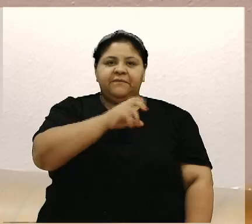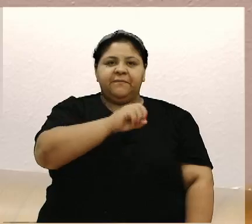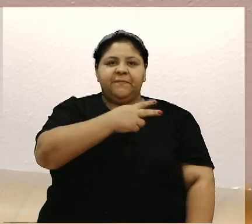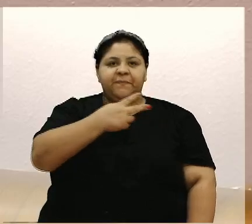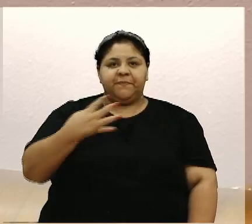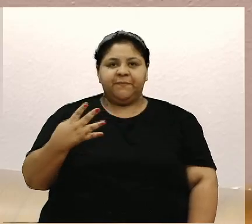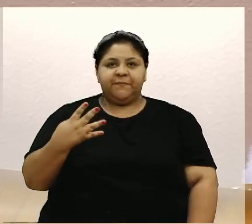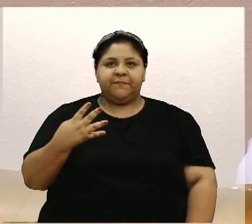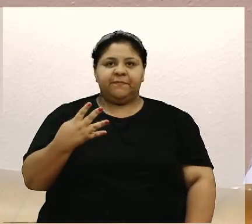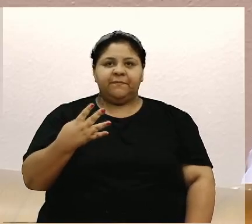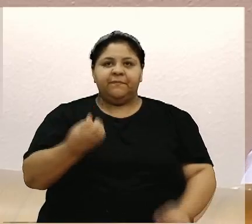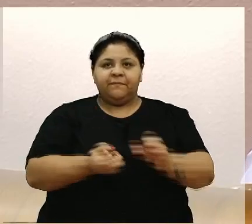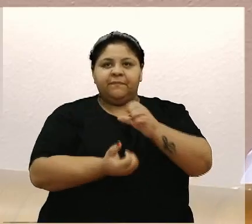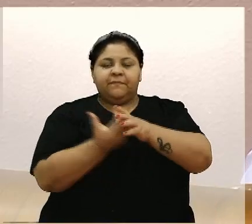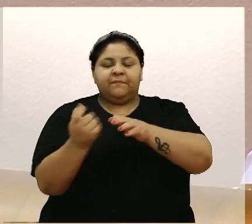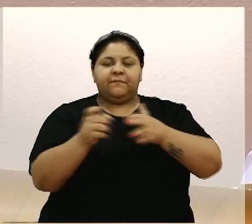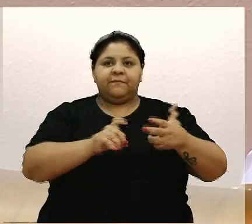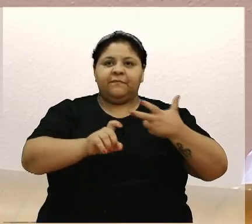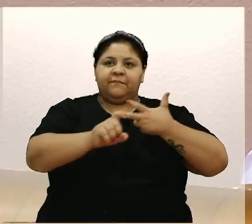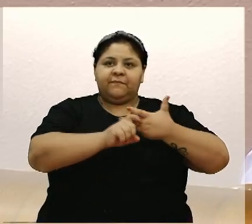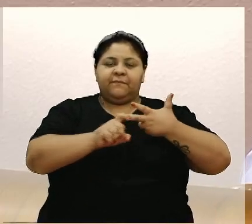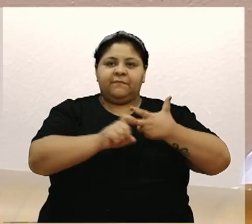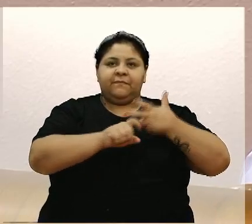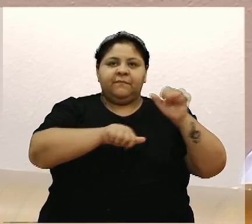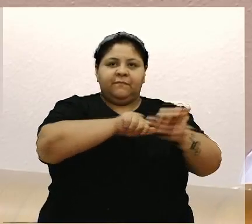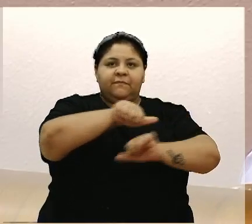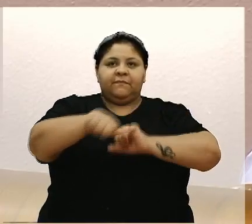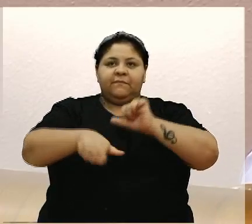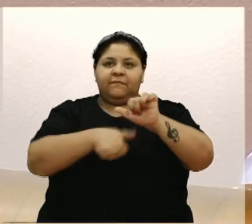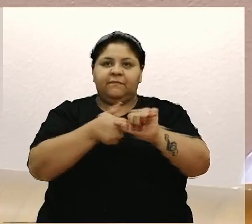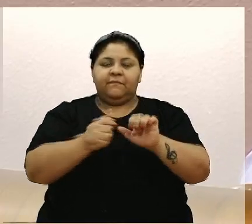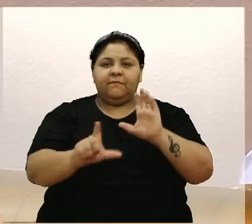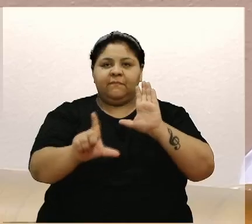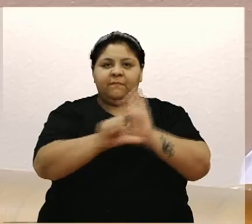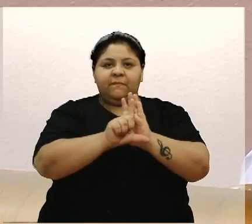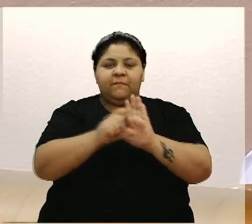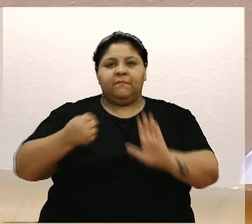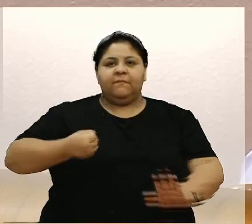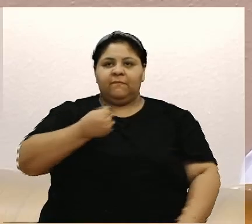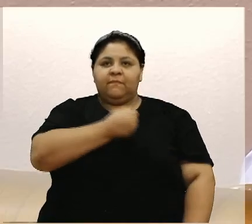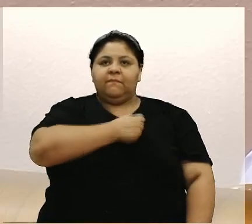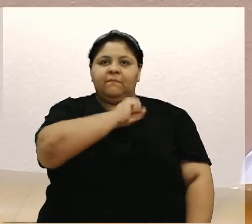208/2024, de autoria do Poder Executivo, que altera o dispositivo da lei número